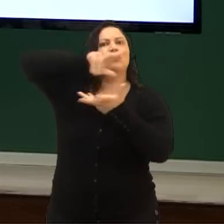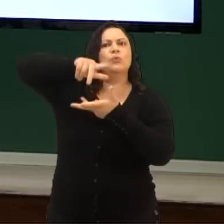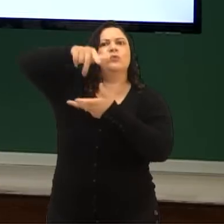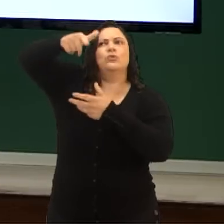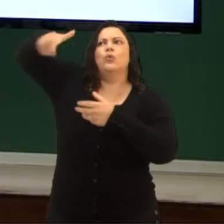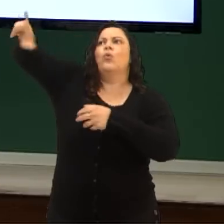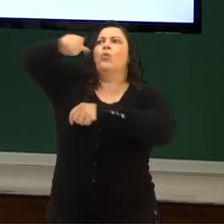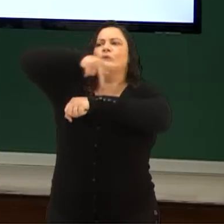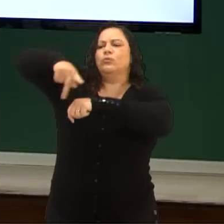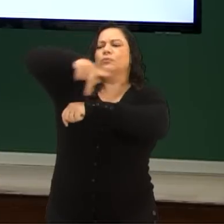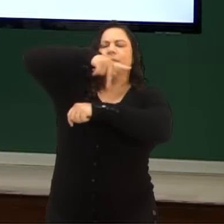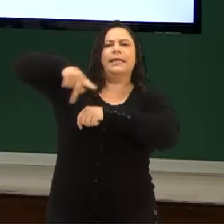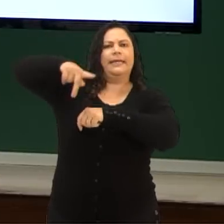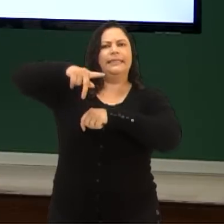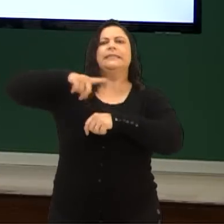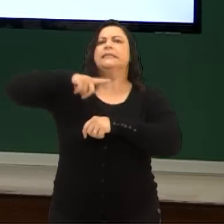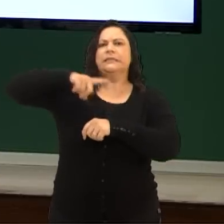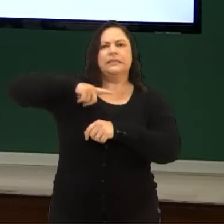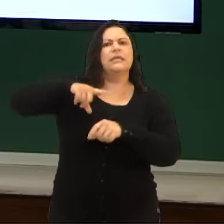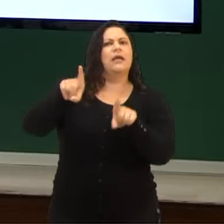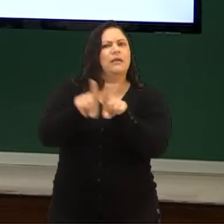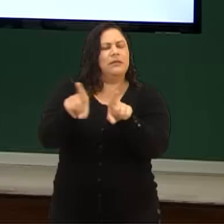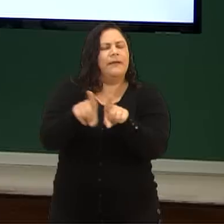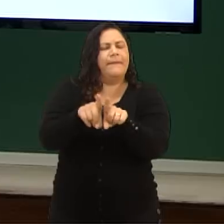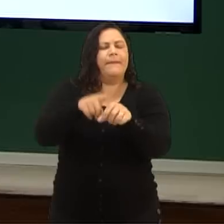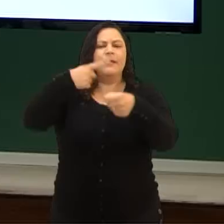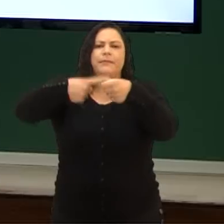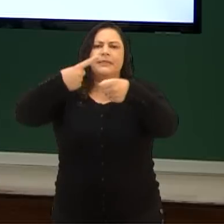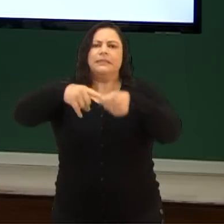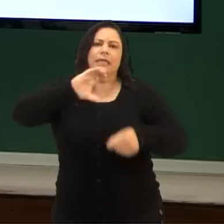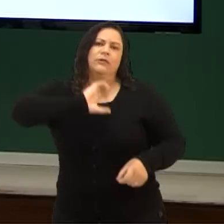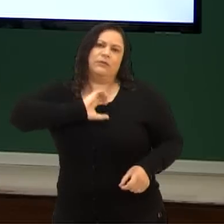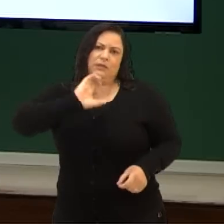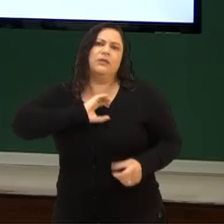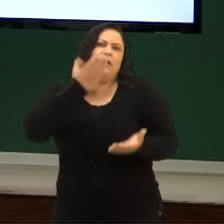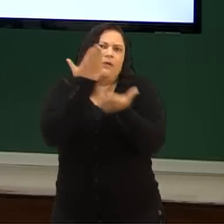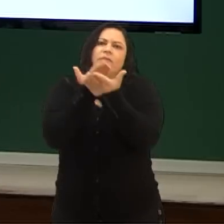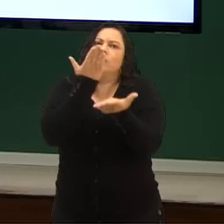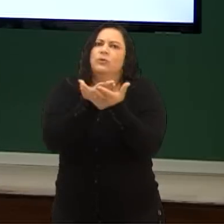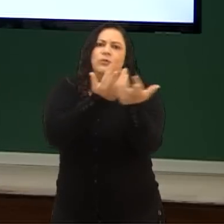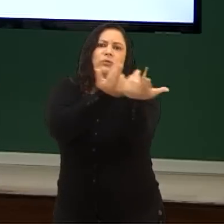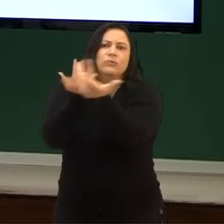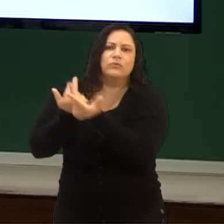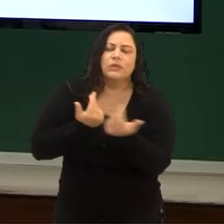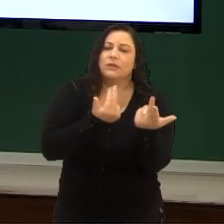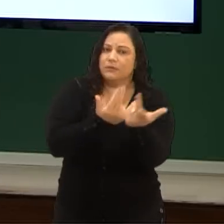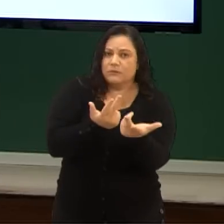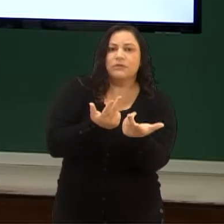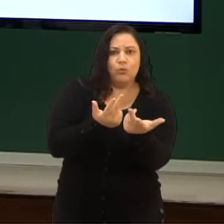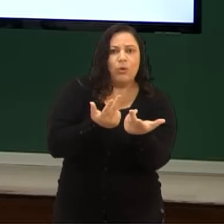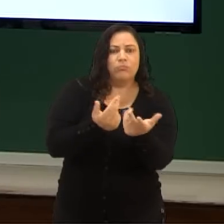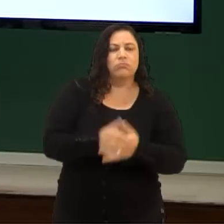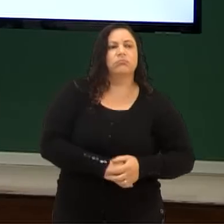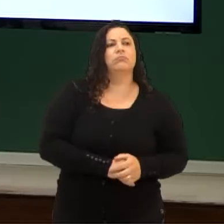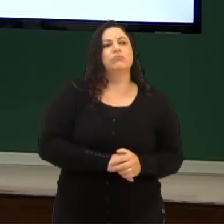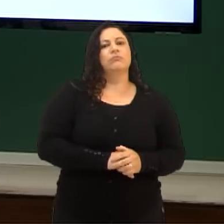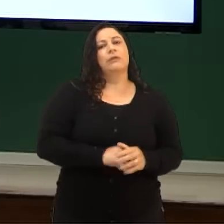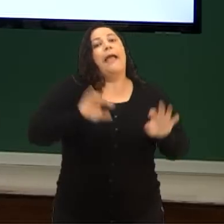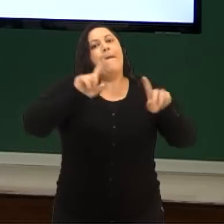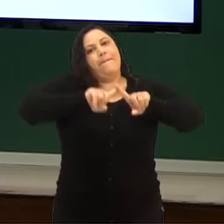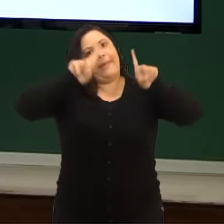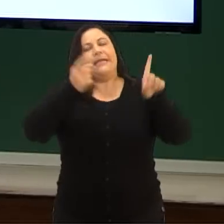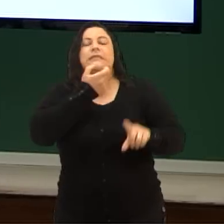motorista? Não, tem uma cidade lá no Canadá que chama Hamilton. Ele vai estudar isso aqui da mesma maneira, onde o I, só que em inglês